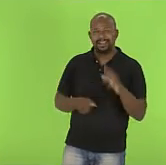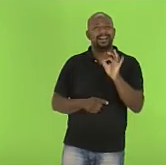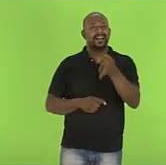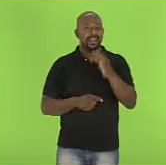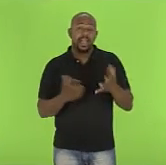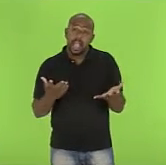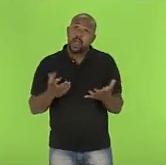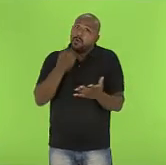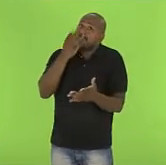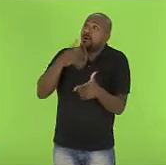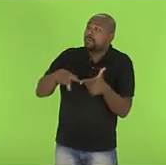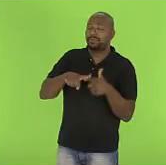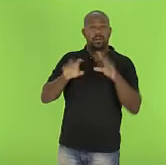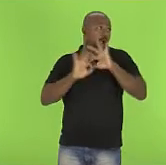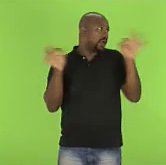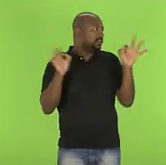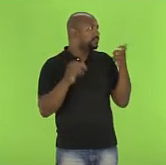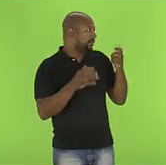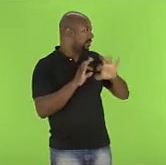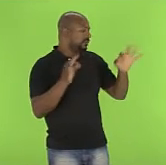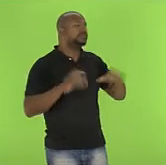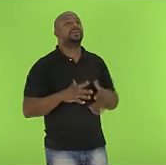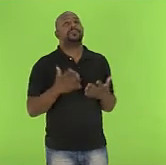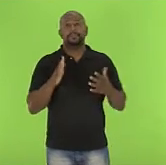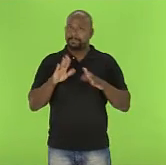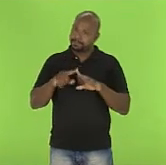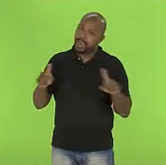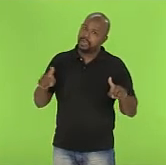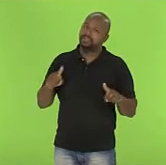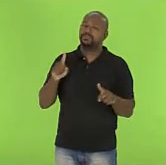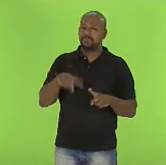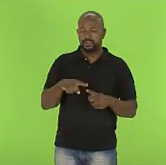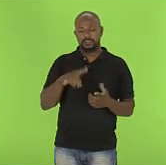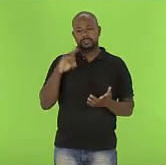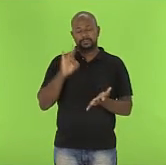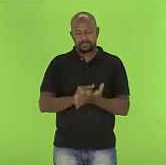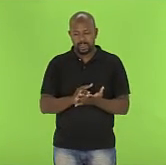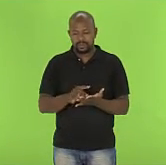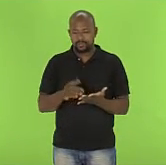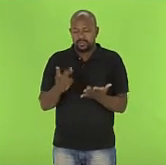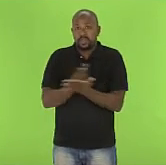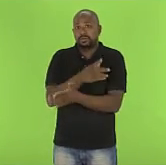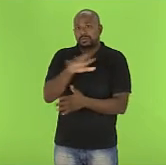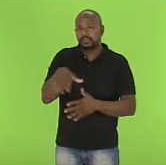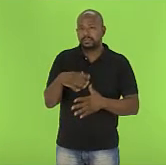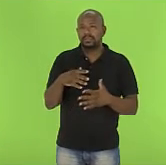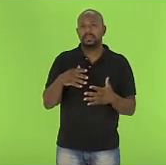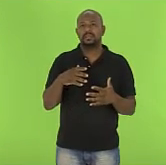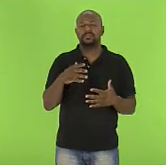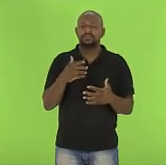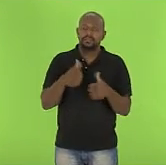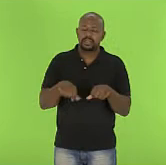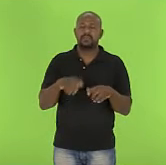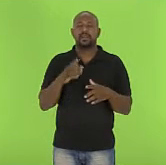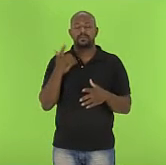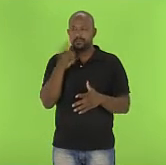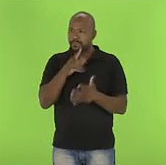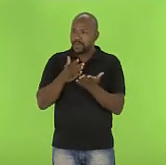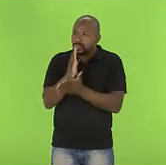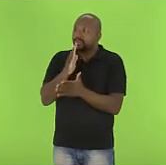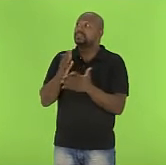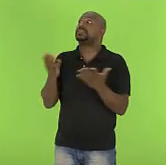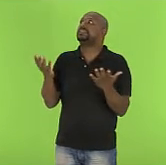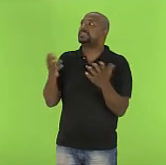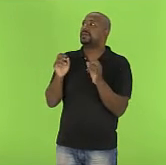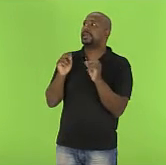problema. É um bom problema. É um ótimo problema. Mas foi, de fato, o que aconteceu. Uma vez que a gente estava